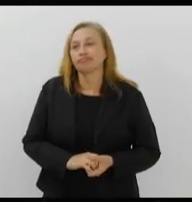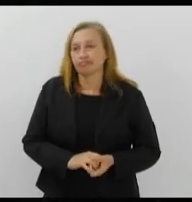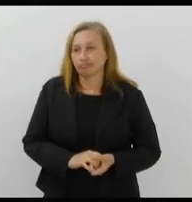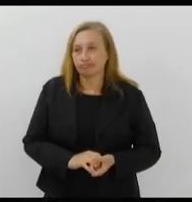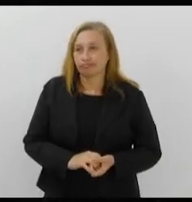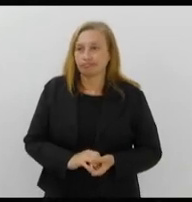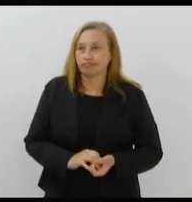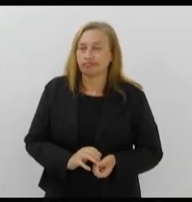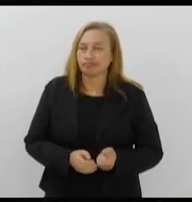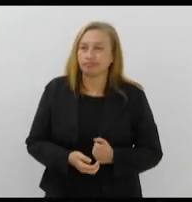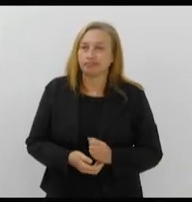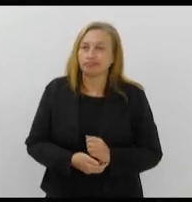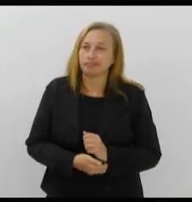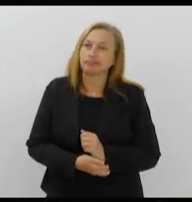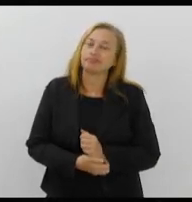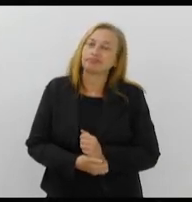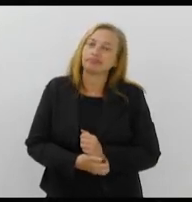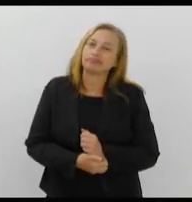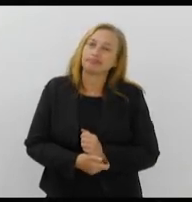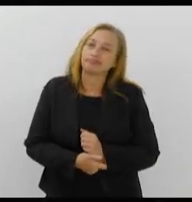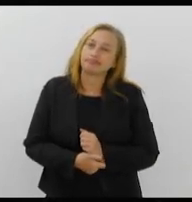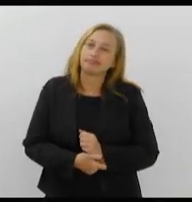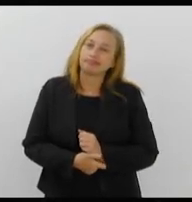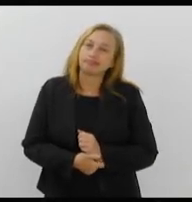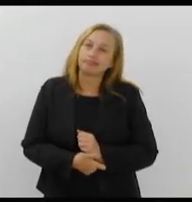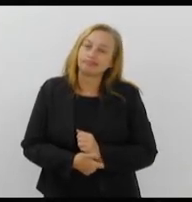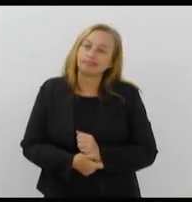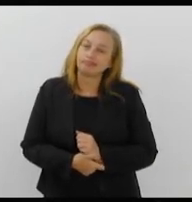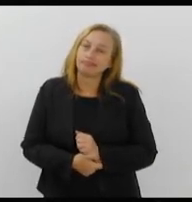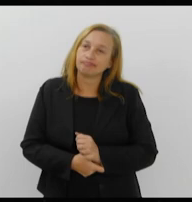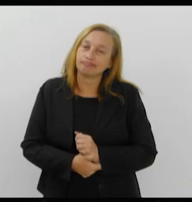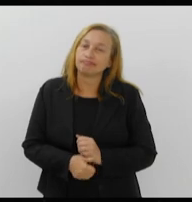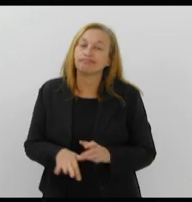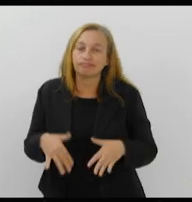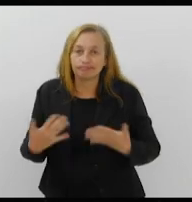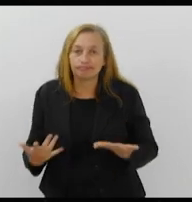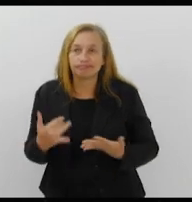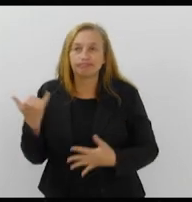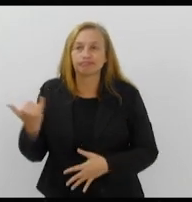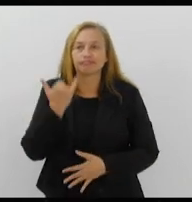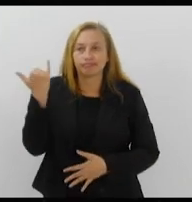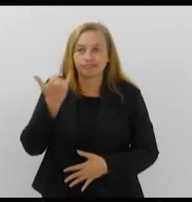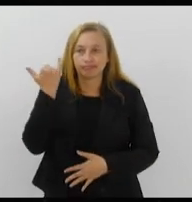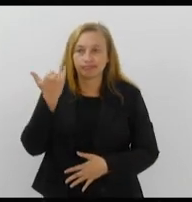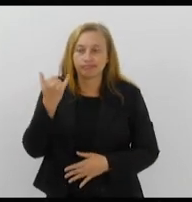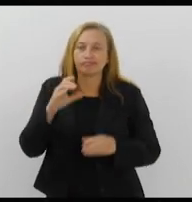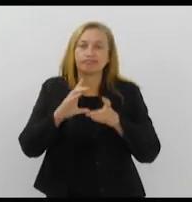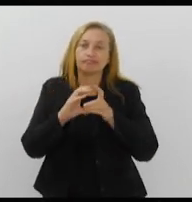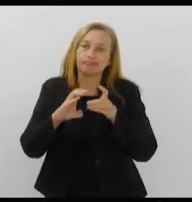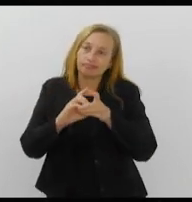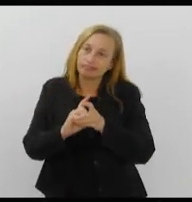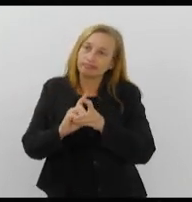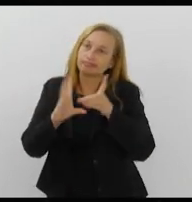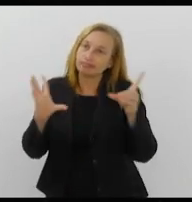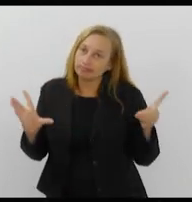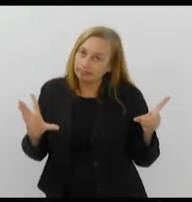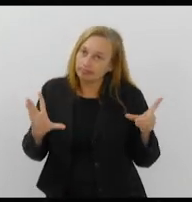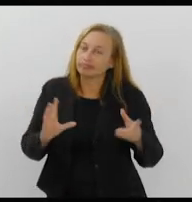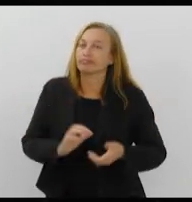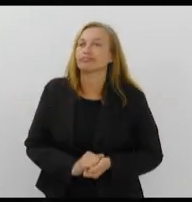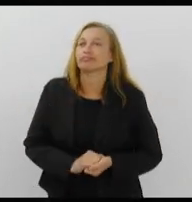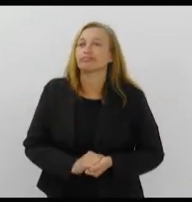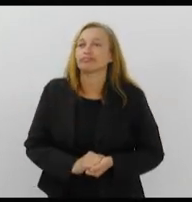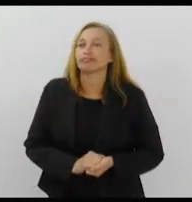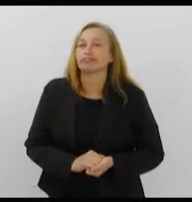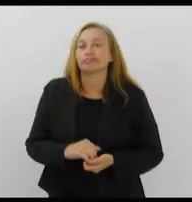informações corretas e verdadeiras. Então, é muito importante para a democracia, é muito